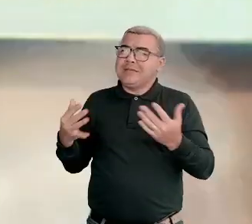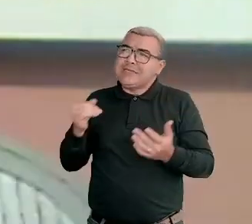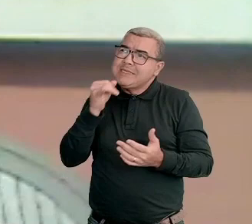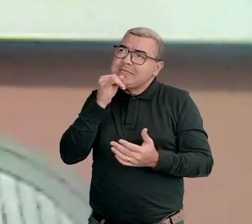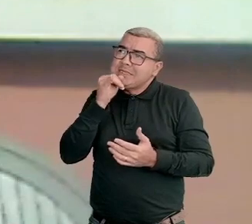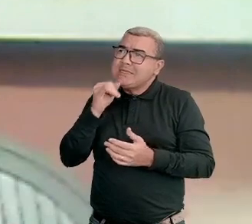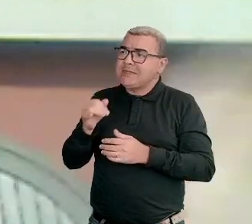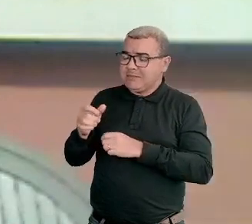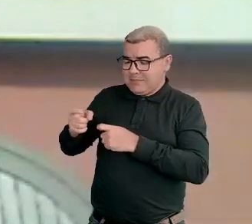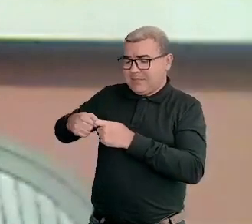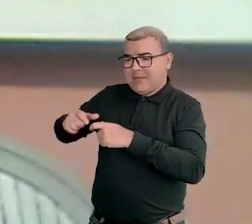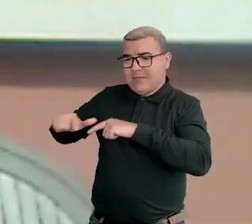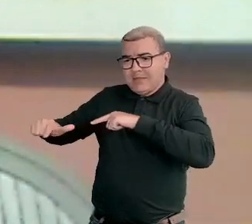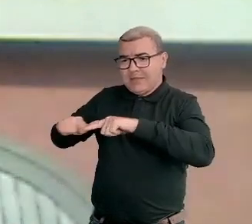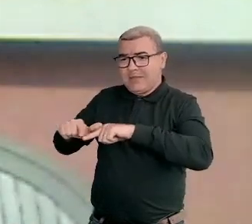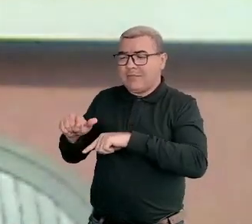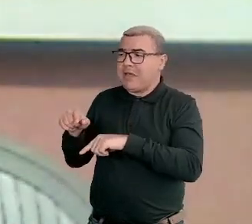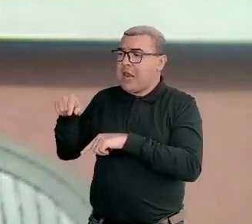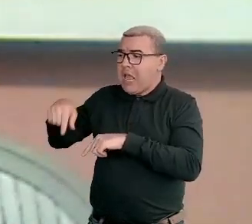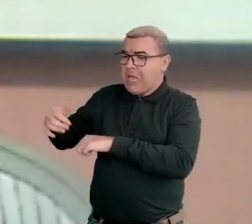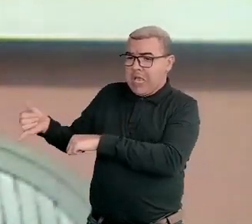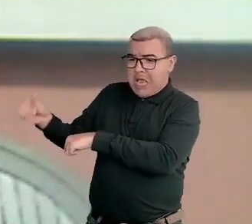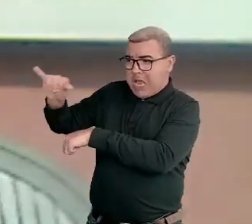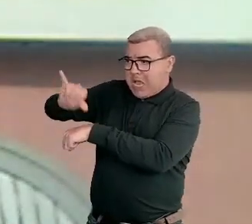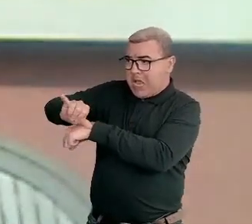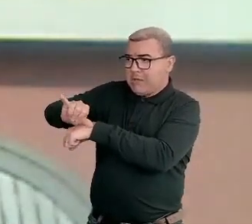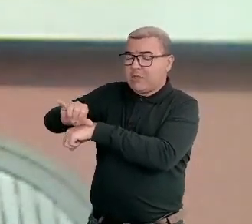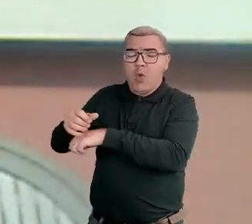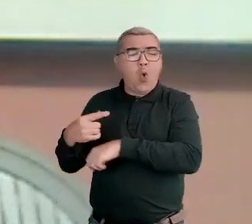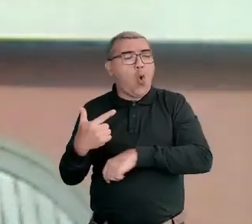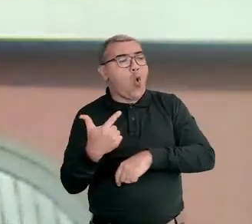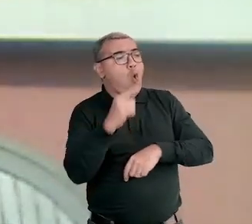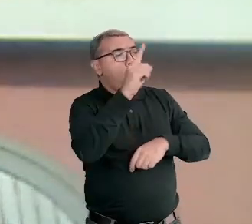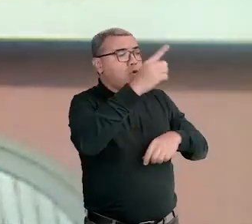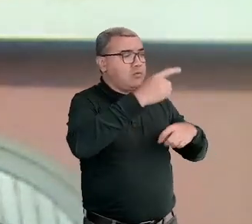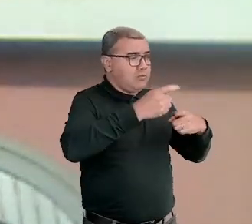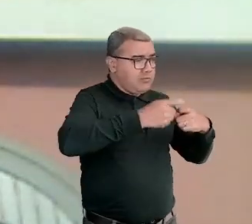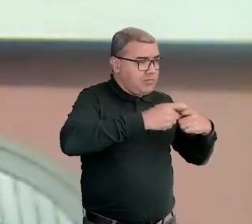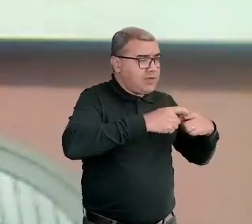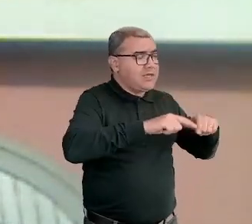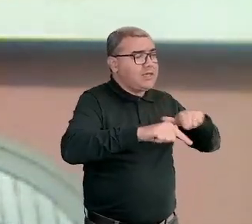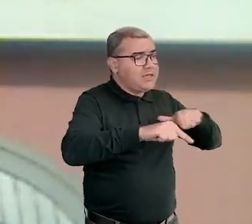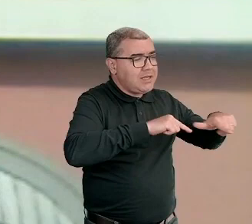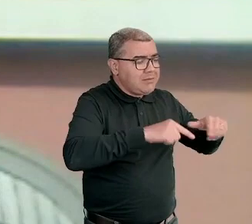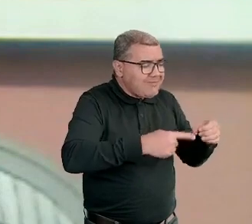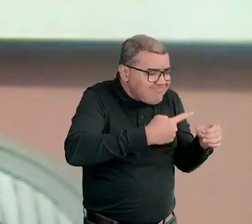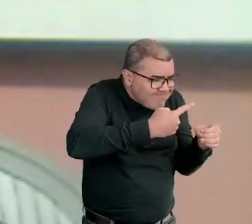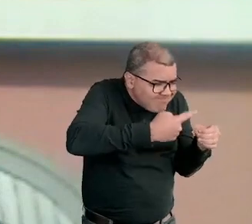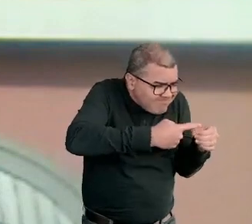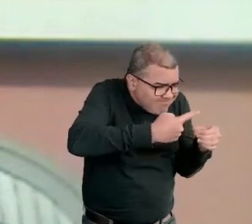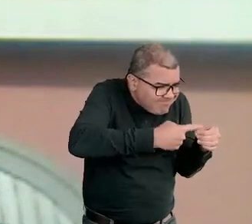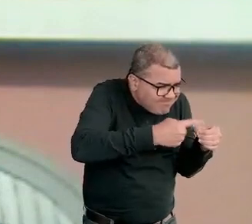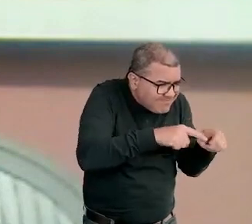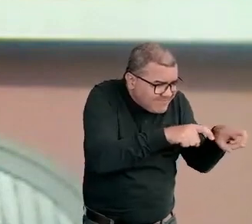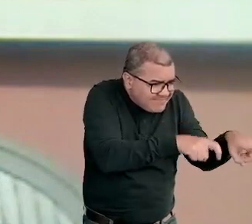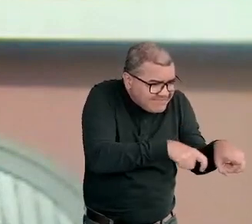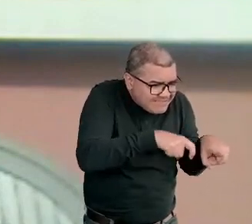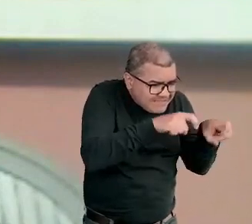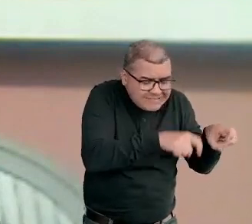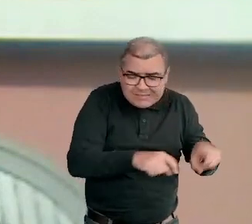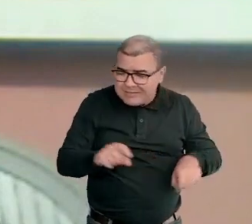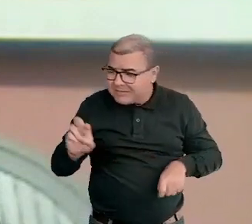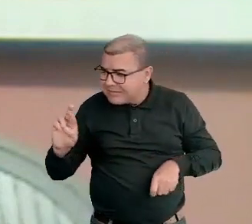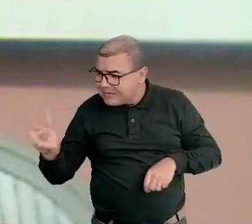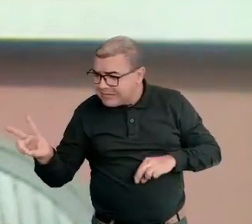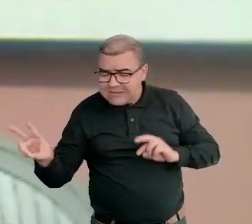vai trabalhar numa UTI de uma grande capital não é o mesmo médico que vai trabalhar numa cidade de interior onde